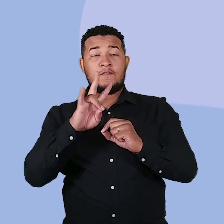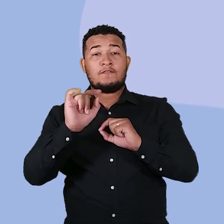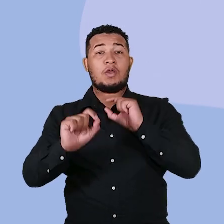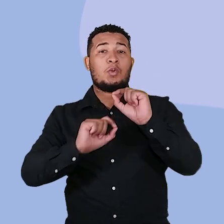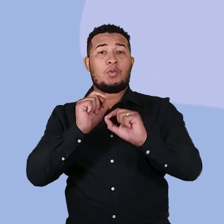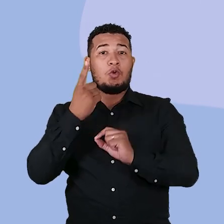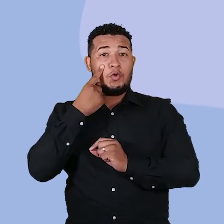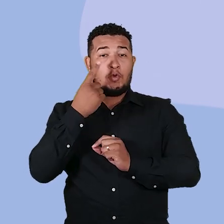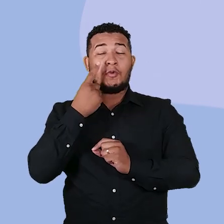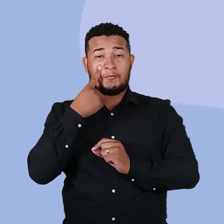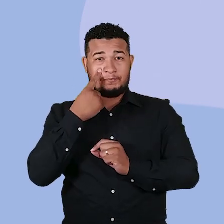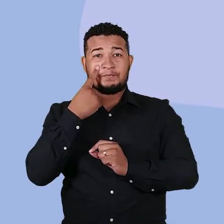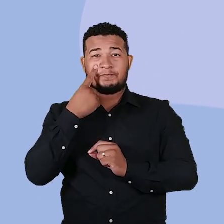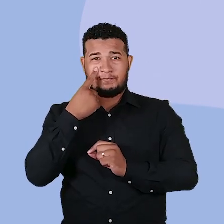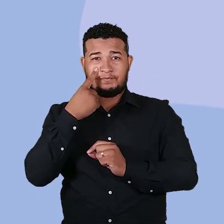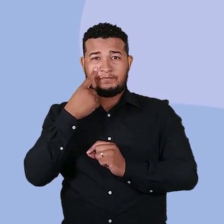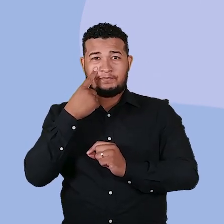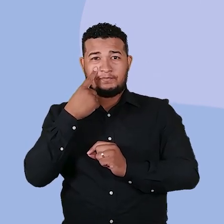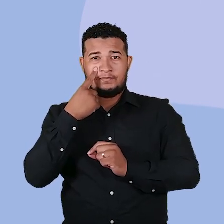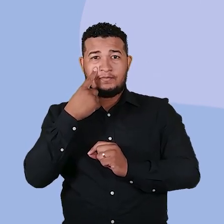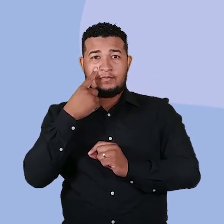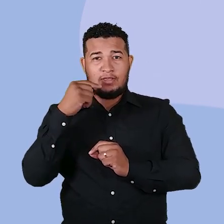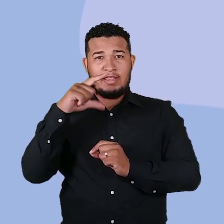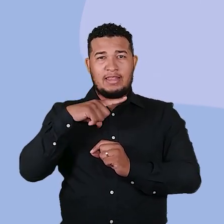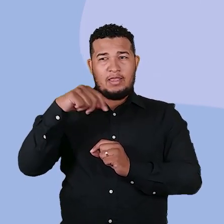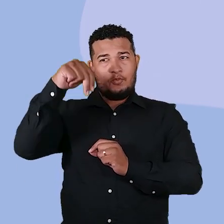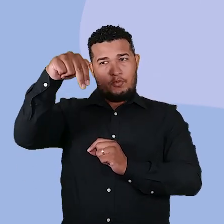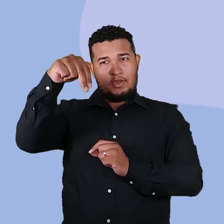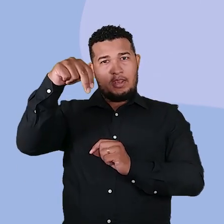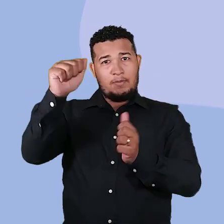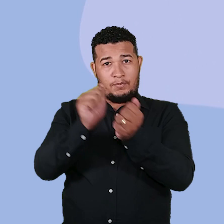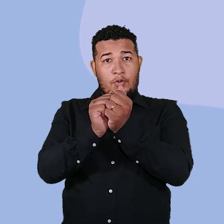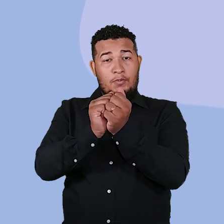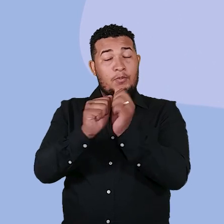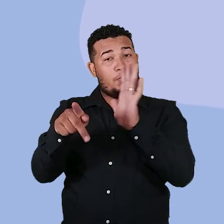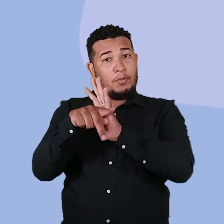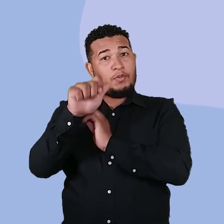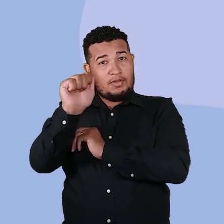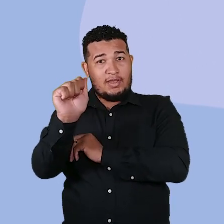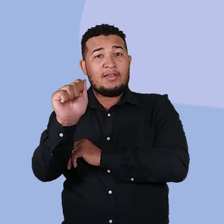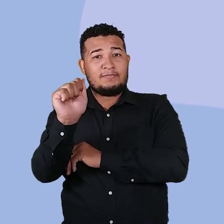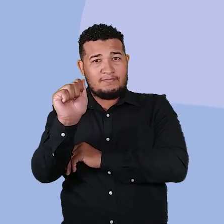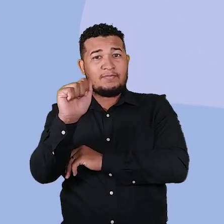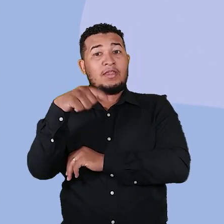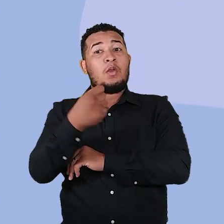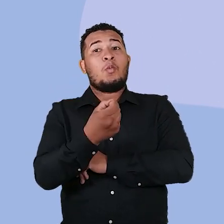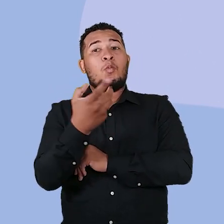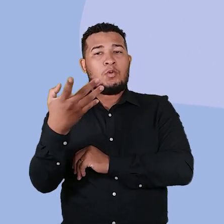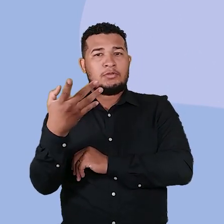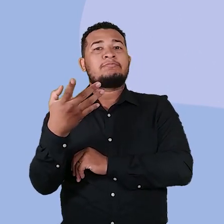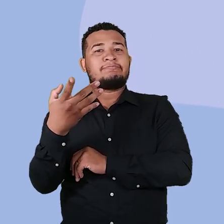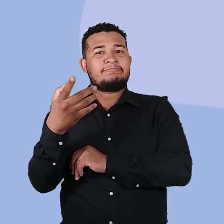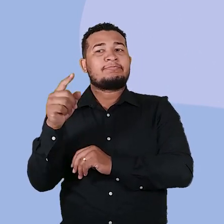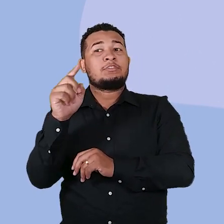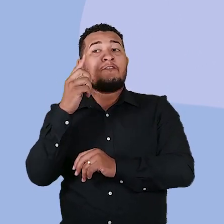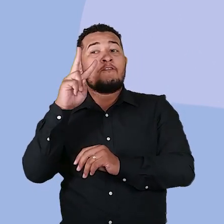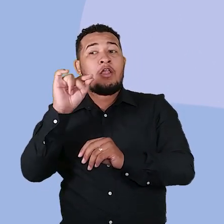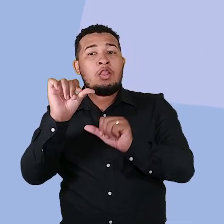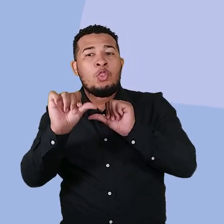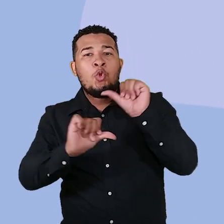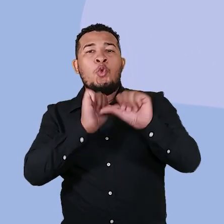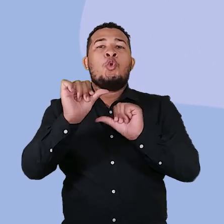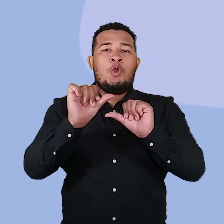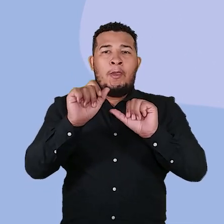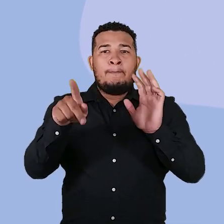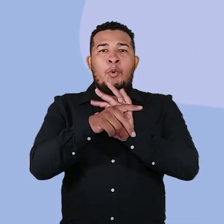você vai pegar e o n de ar que a número de elementos